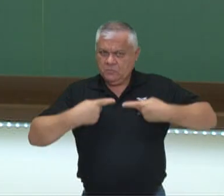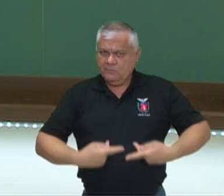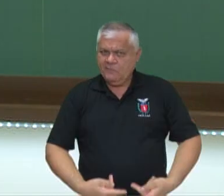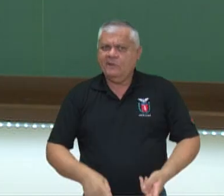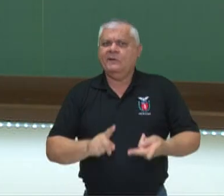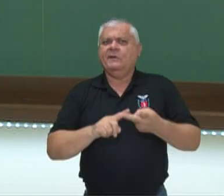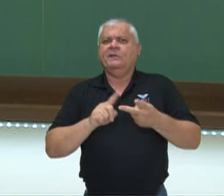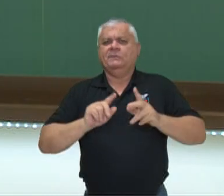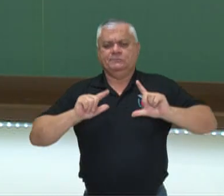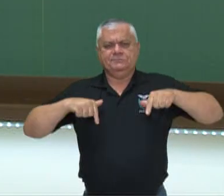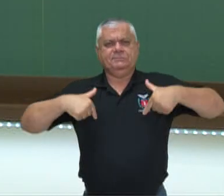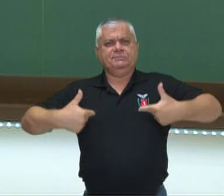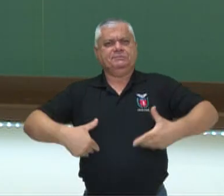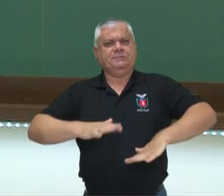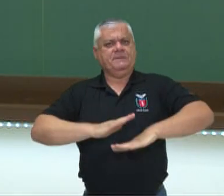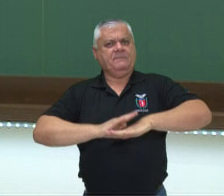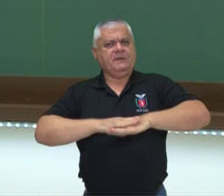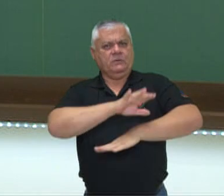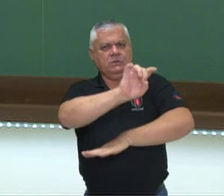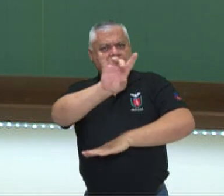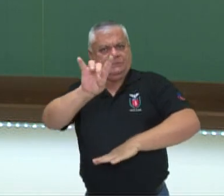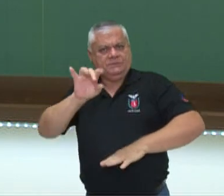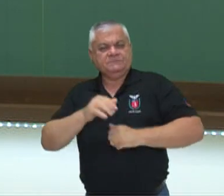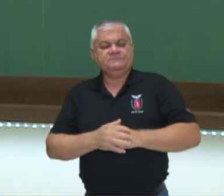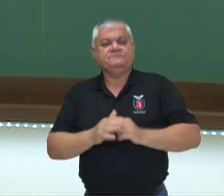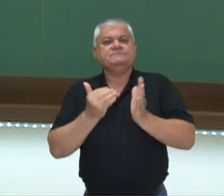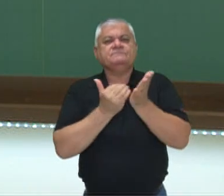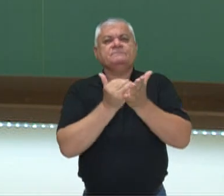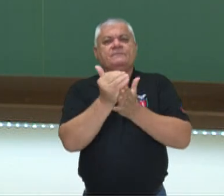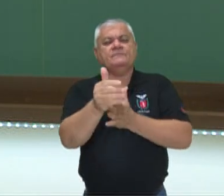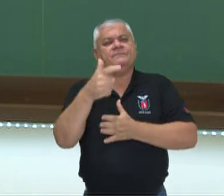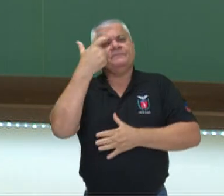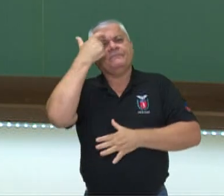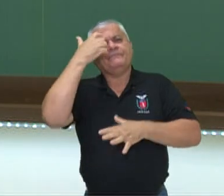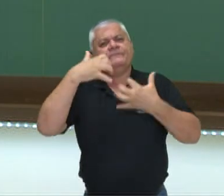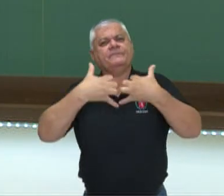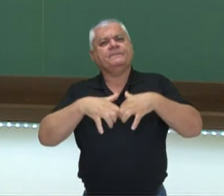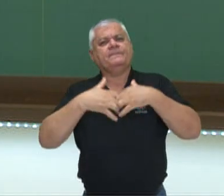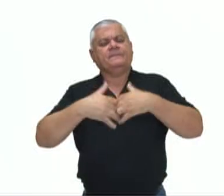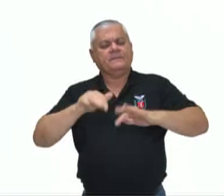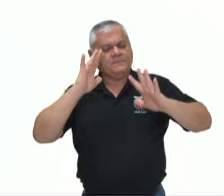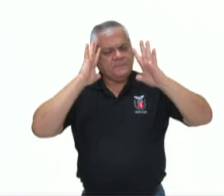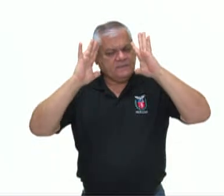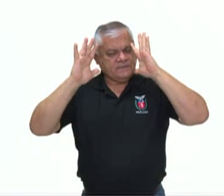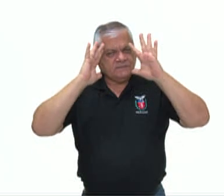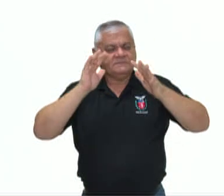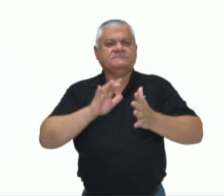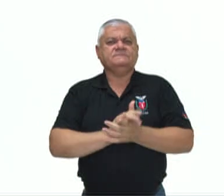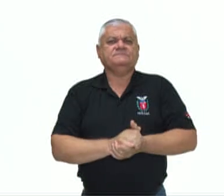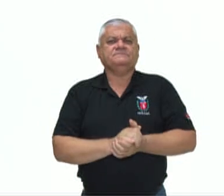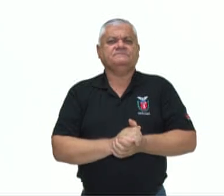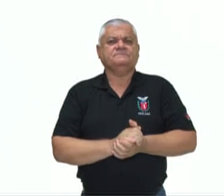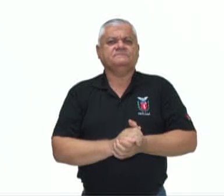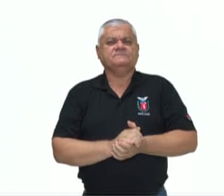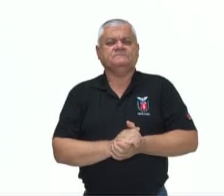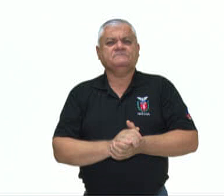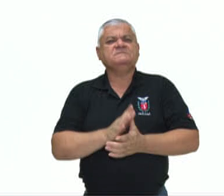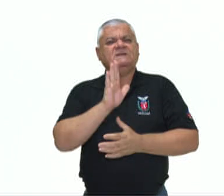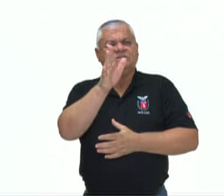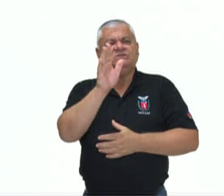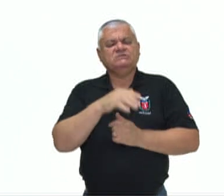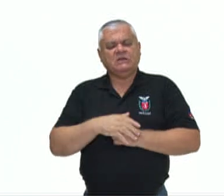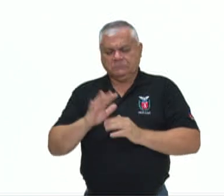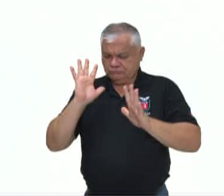nossas ações. Vamos começar com uma reflexão. Quero que vocês pensem nessas questões. Você já se perguntou qual